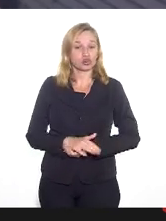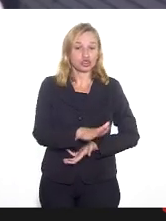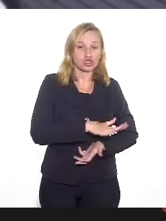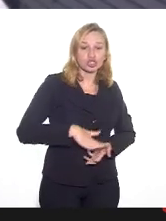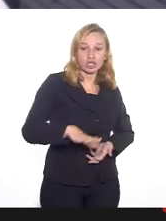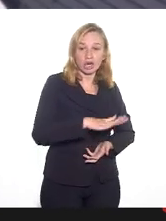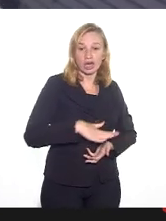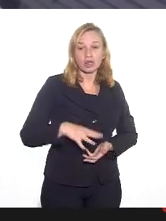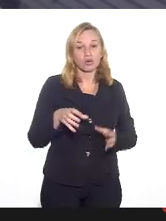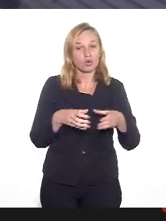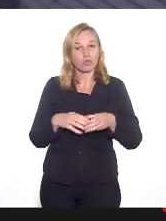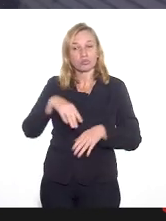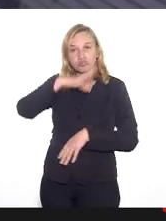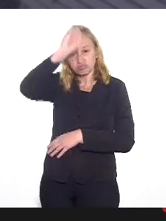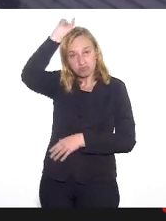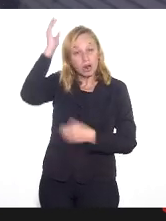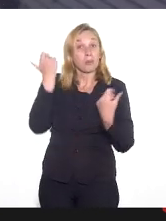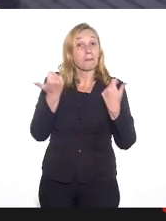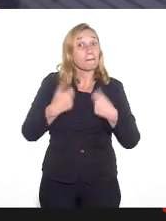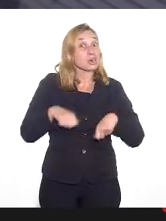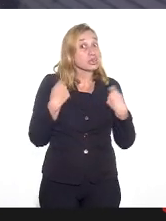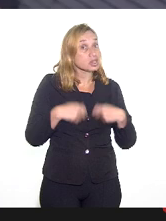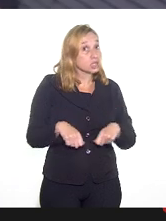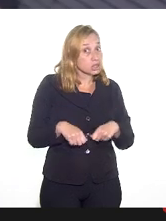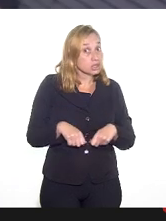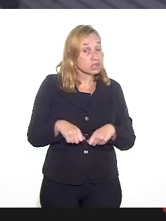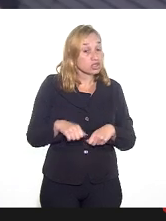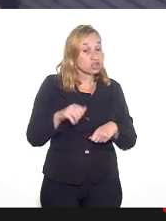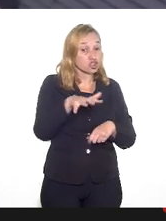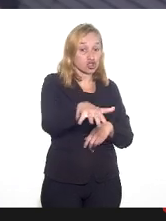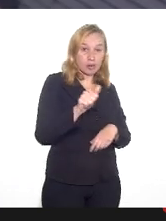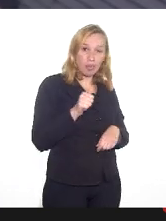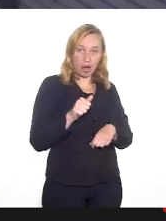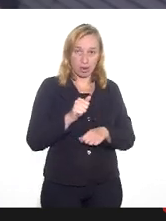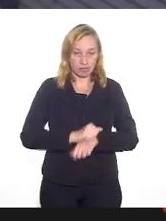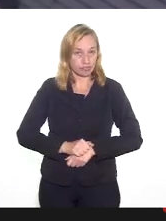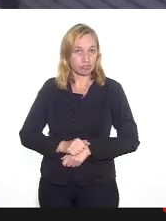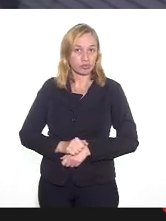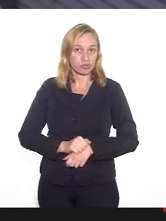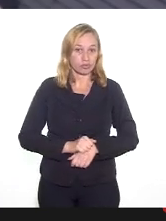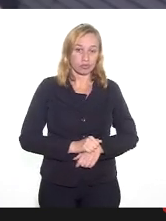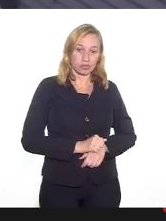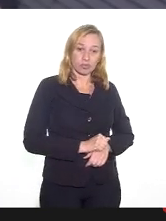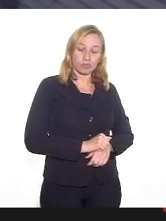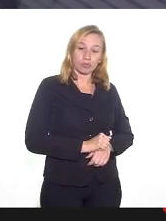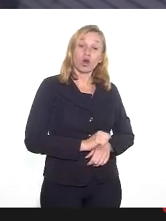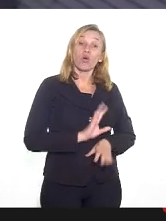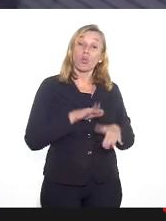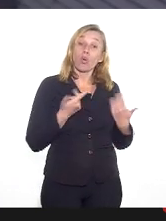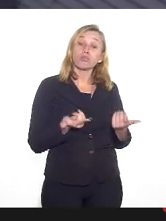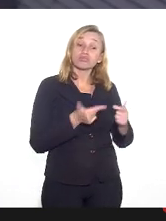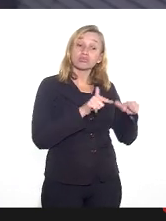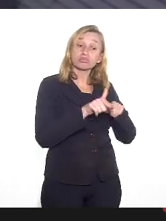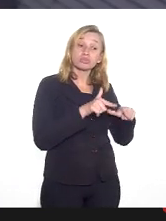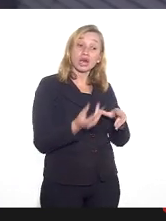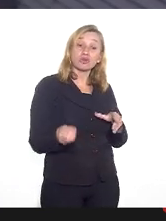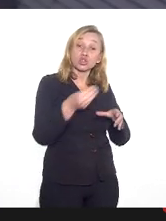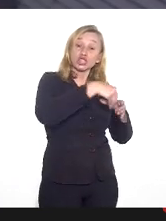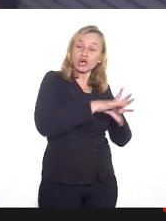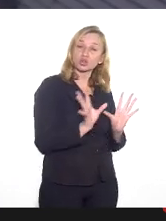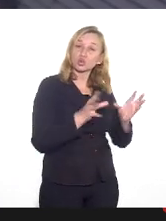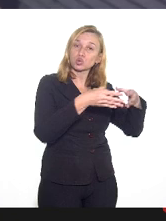Bombeiros precisa admitir aqui, né? Que tipo de função ele vai cumprir dentro